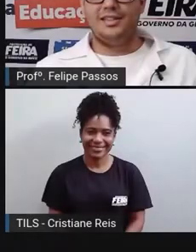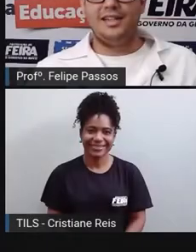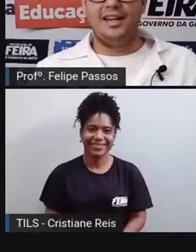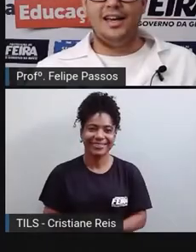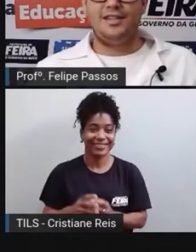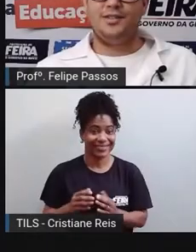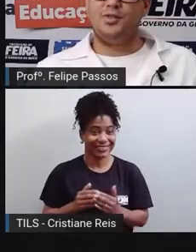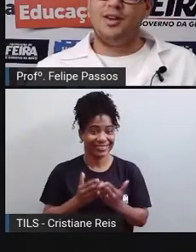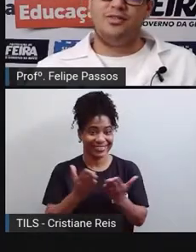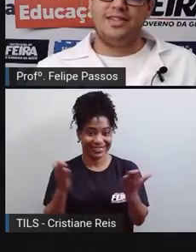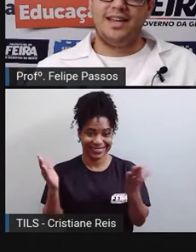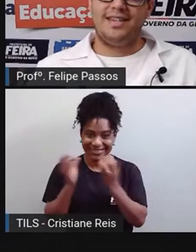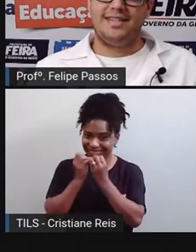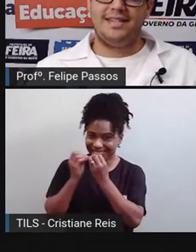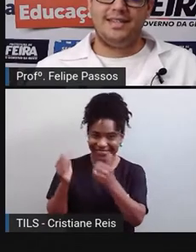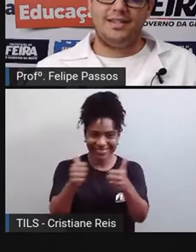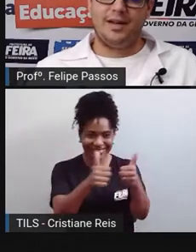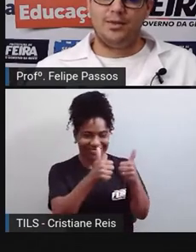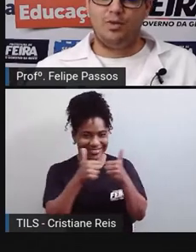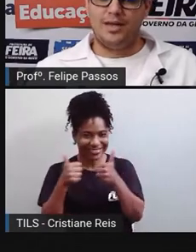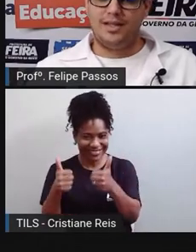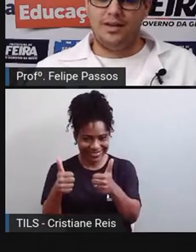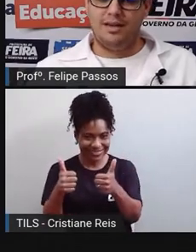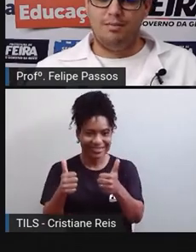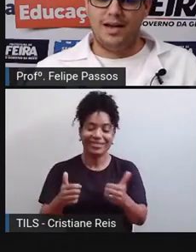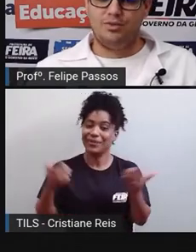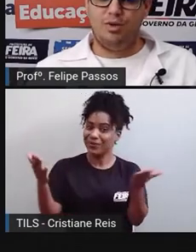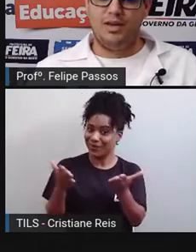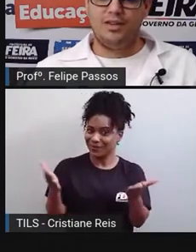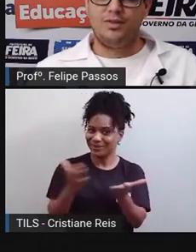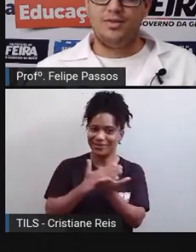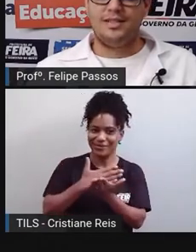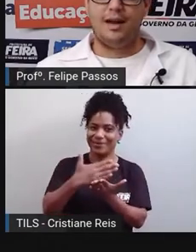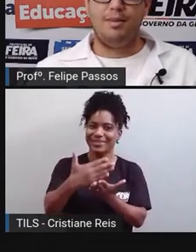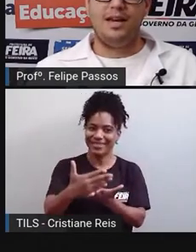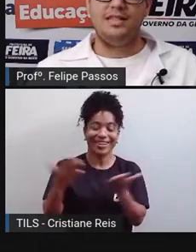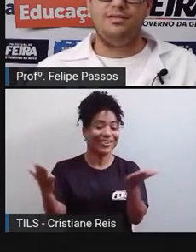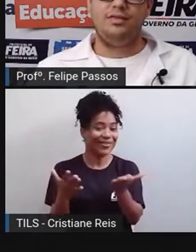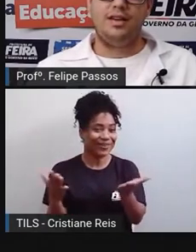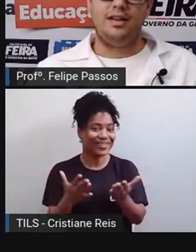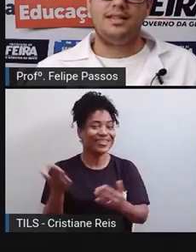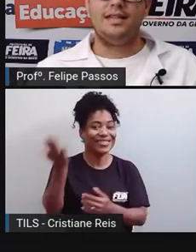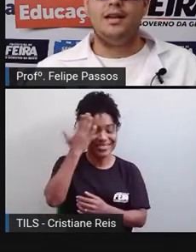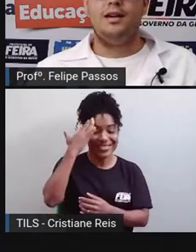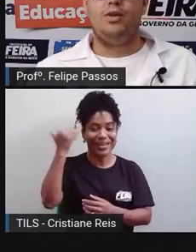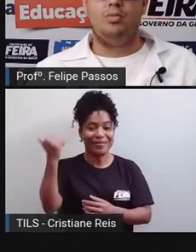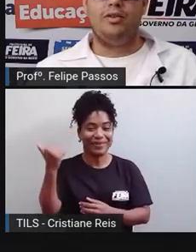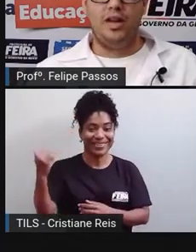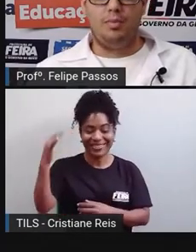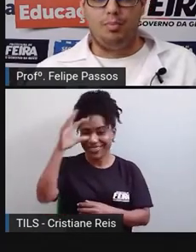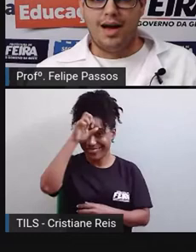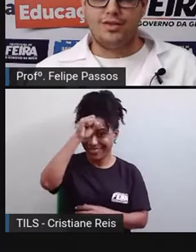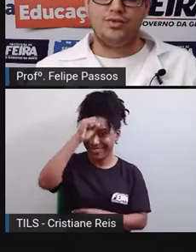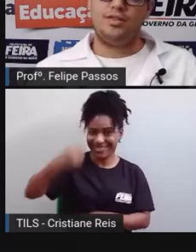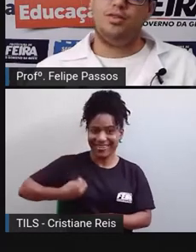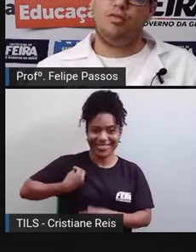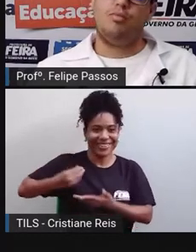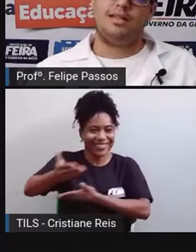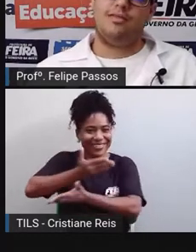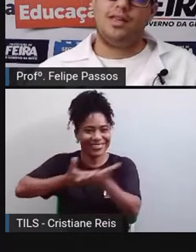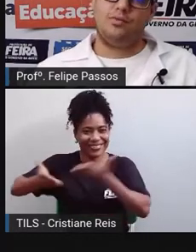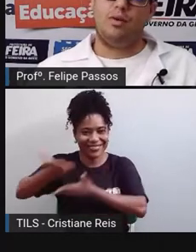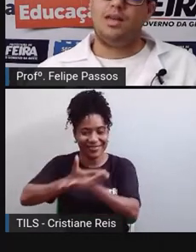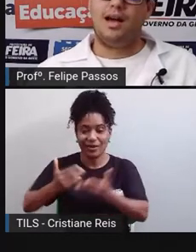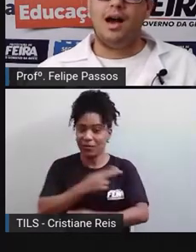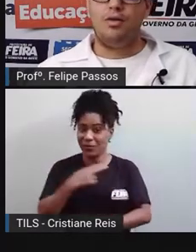Oi gente, tudo bem com vocês? Estamos começando aqui mais um momento Saberes e Viveres. Meu nome é Felipe Passos e eu vou